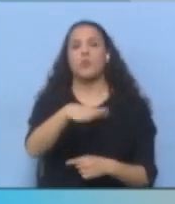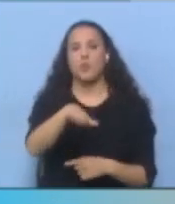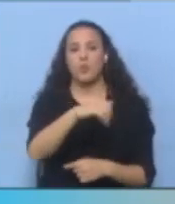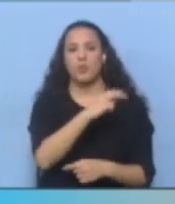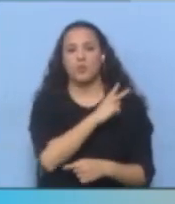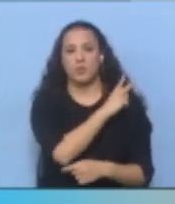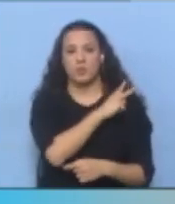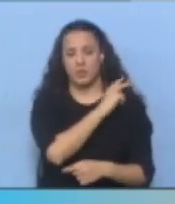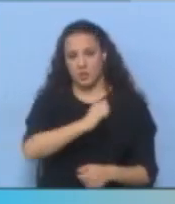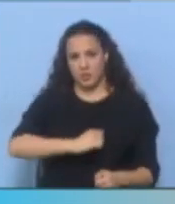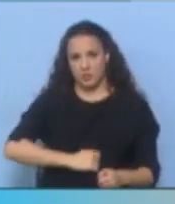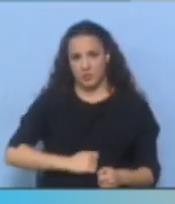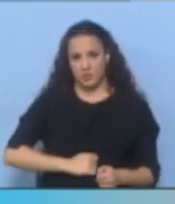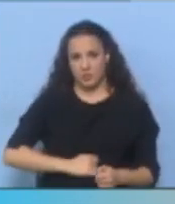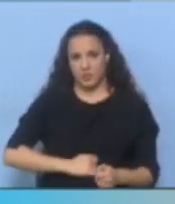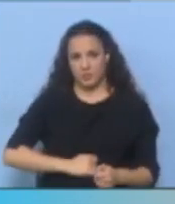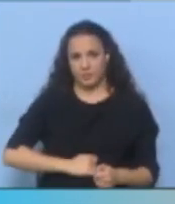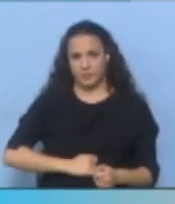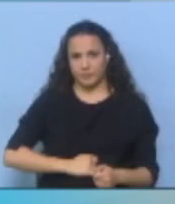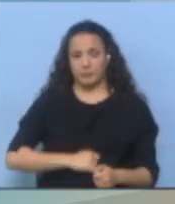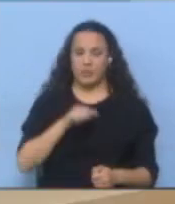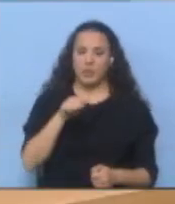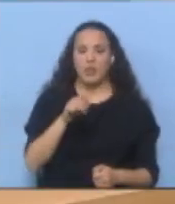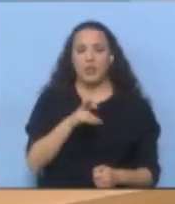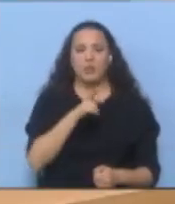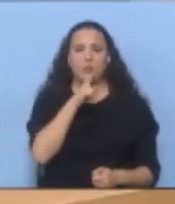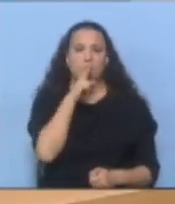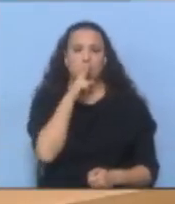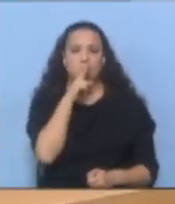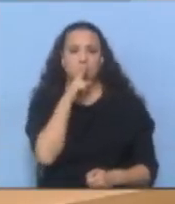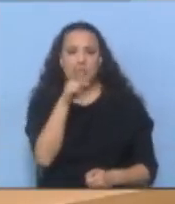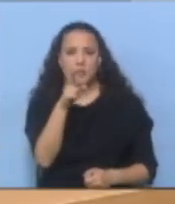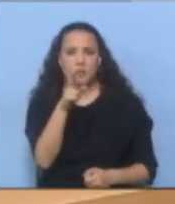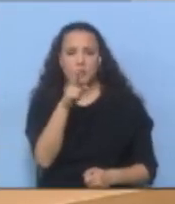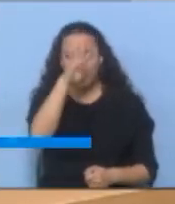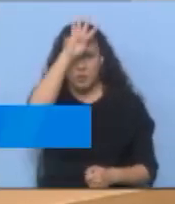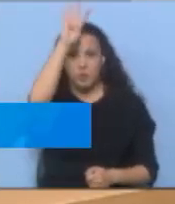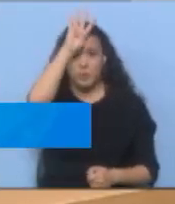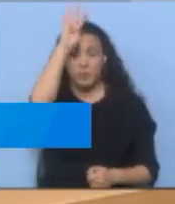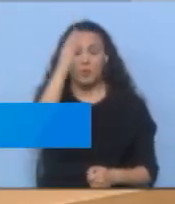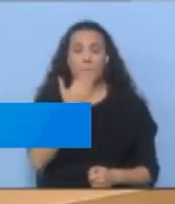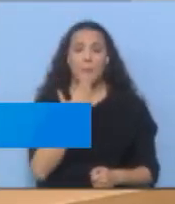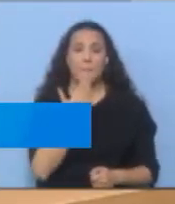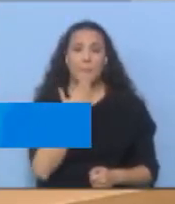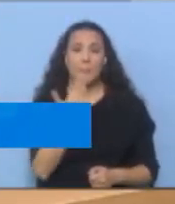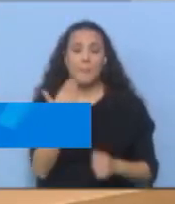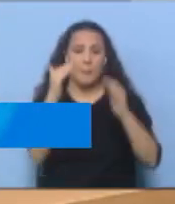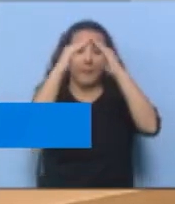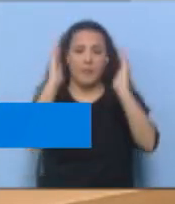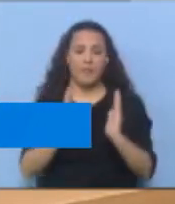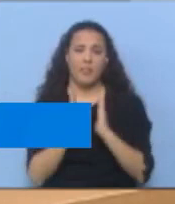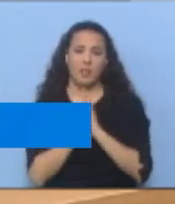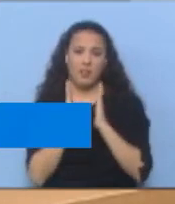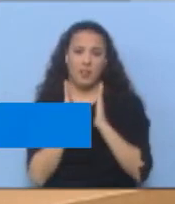e visa precisamente isto, fazer esta resposta que o Papa Francisco pede, digamos, à Igreja, e a Universidade